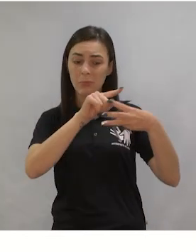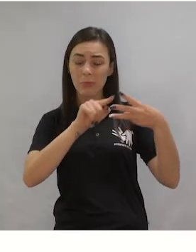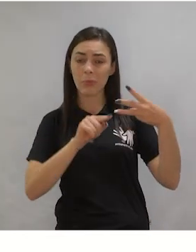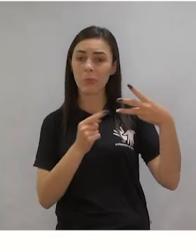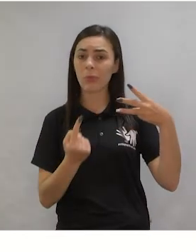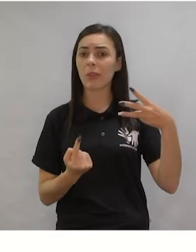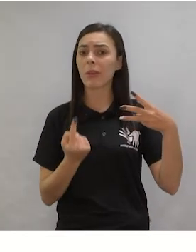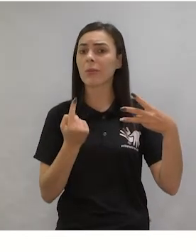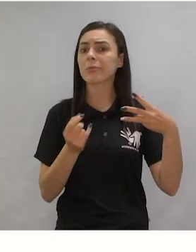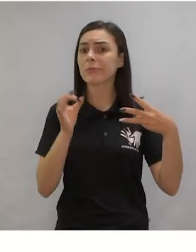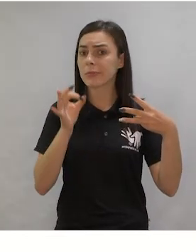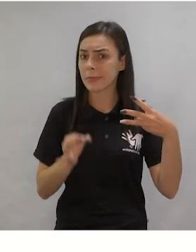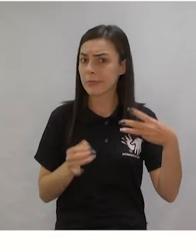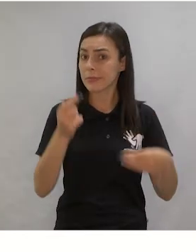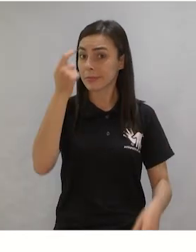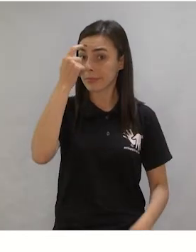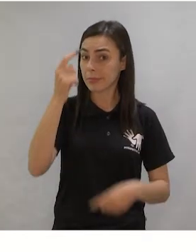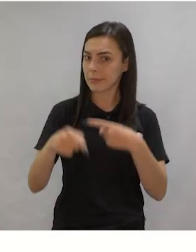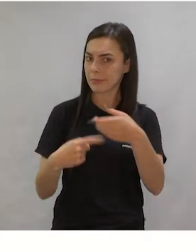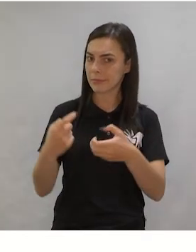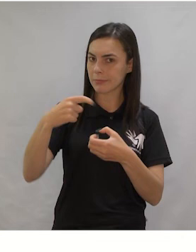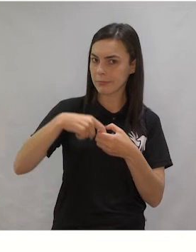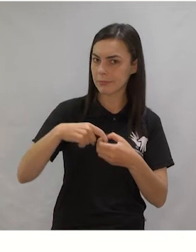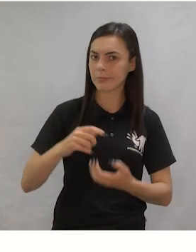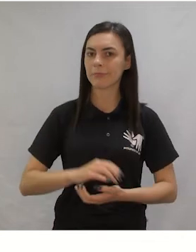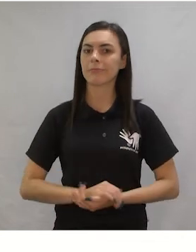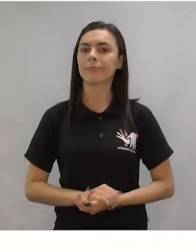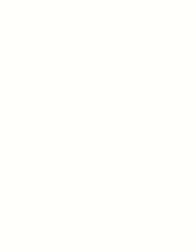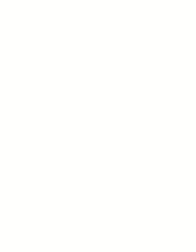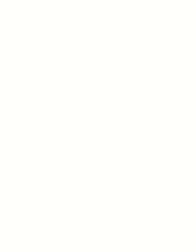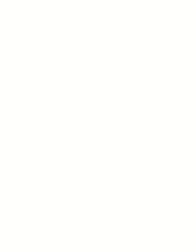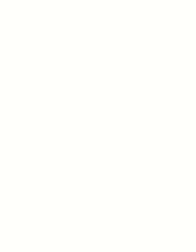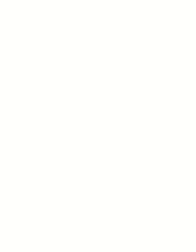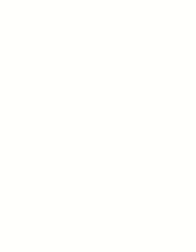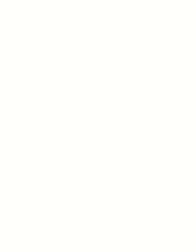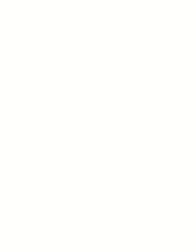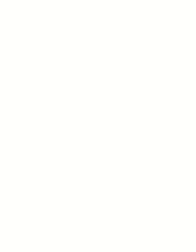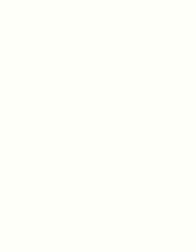Qual dessas três? Vamos lá, pensem e eu já volto.